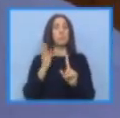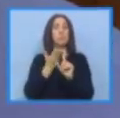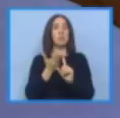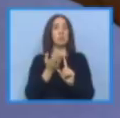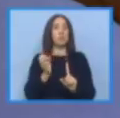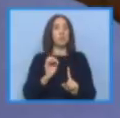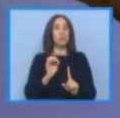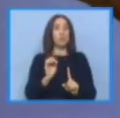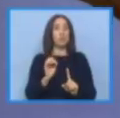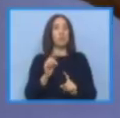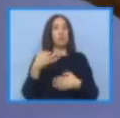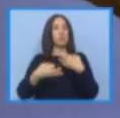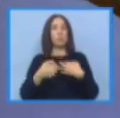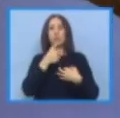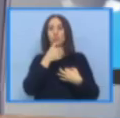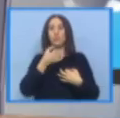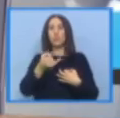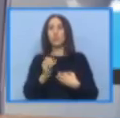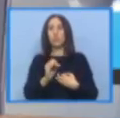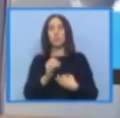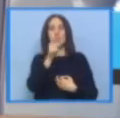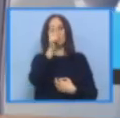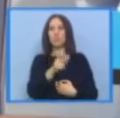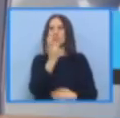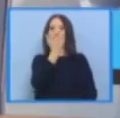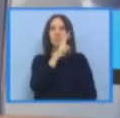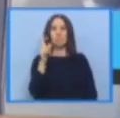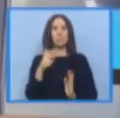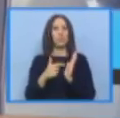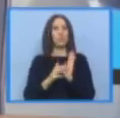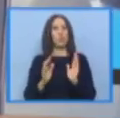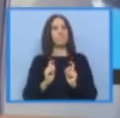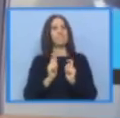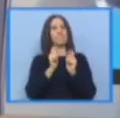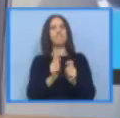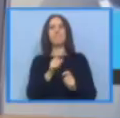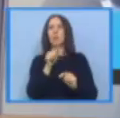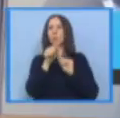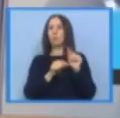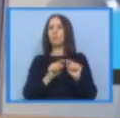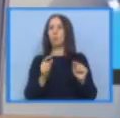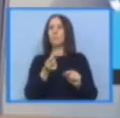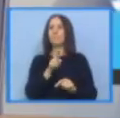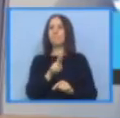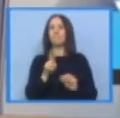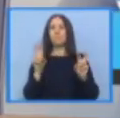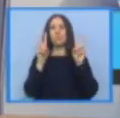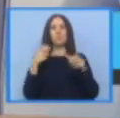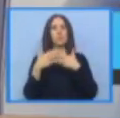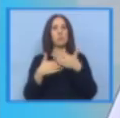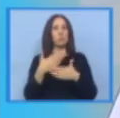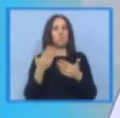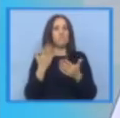condenado com trânsito em julgado, mas aquela pessoa fica para sempre com o chavão de foi arguido no processo